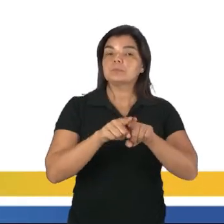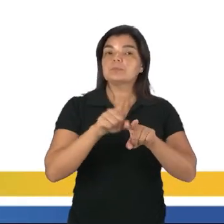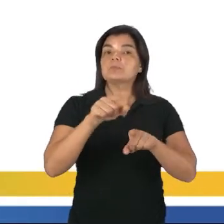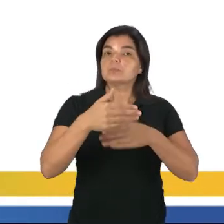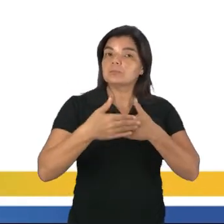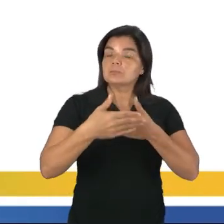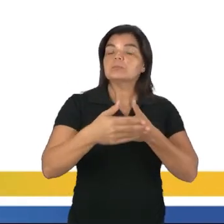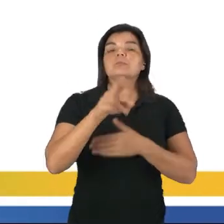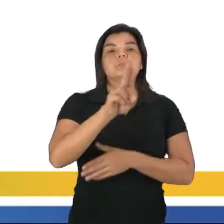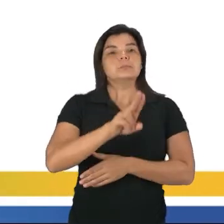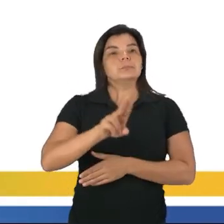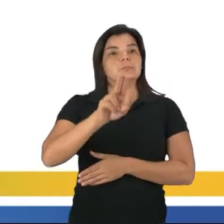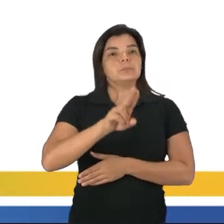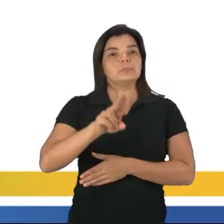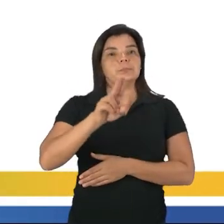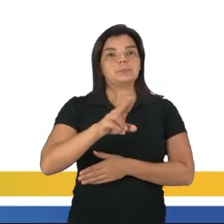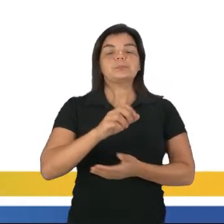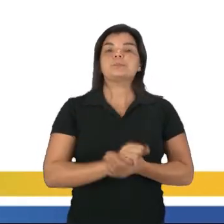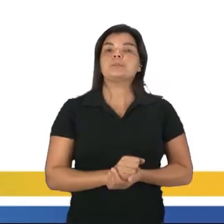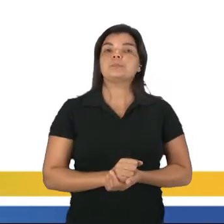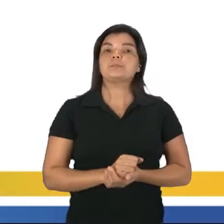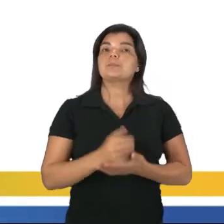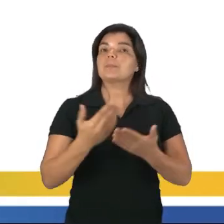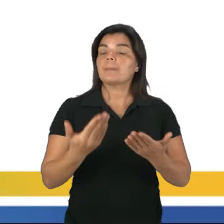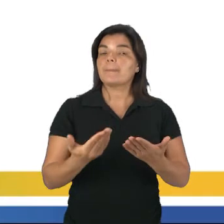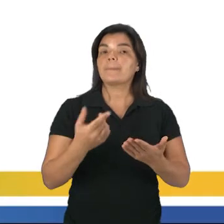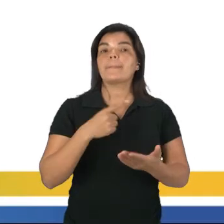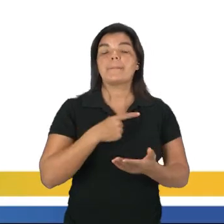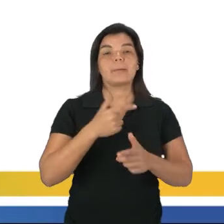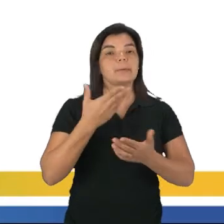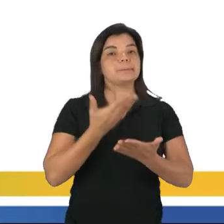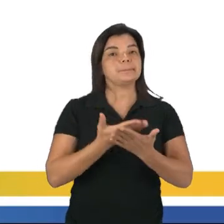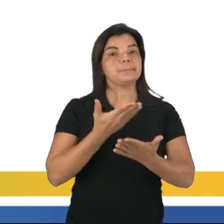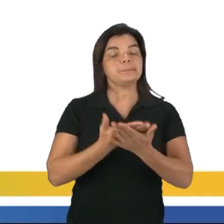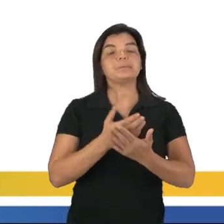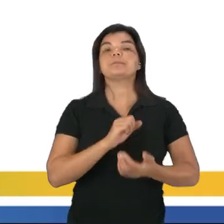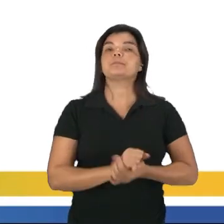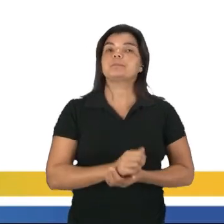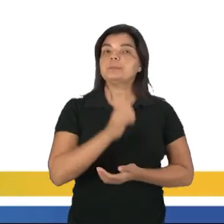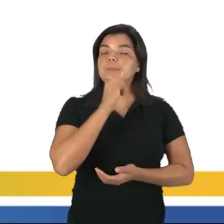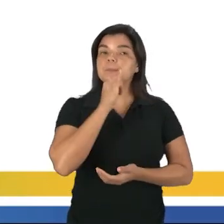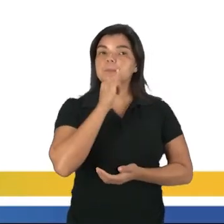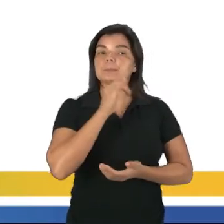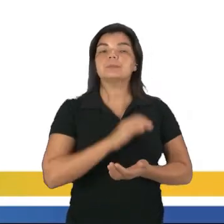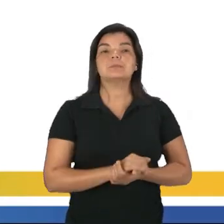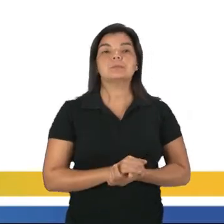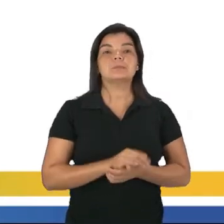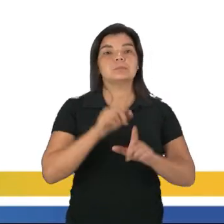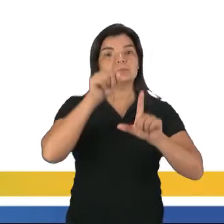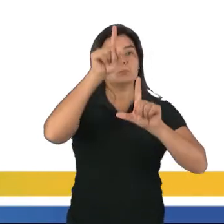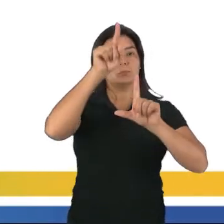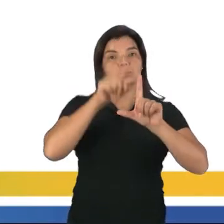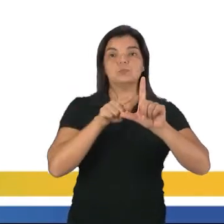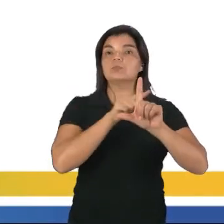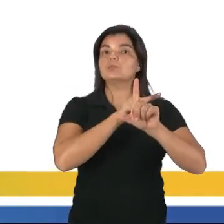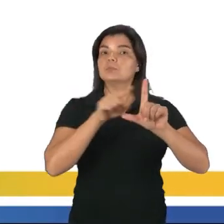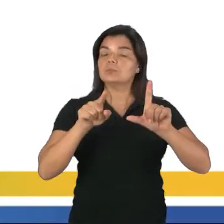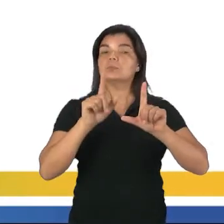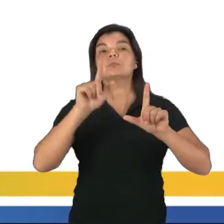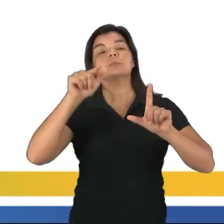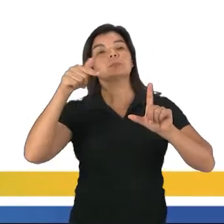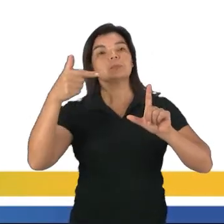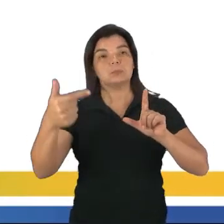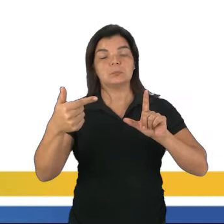à frente a gente vai utilizar, né, essa localização para trabalhar com, por exemplo, o gráfico, né, alguns